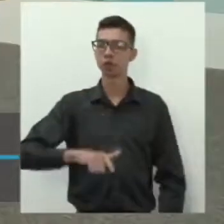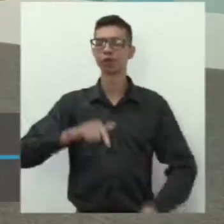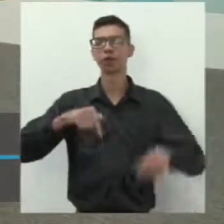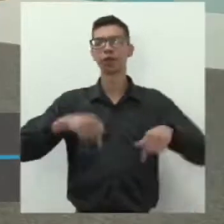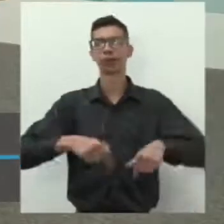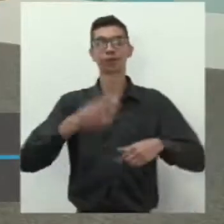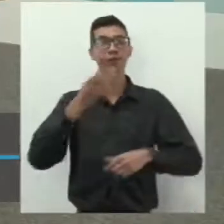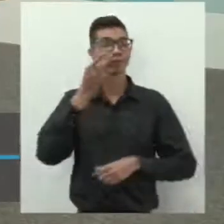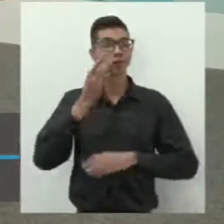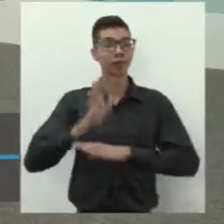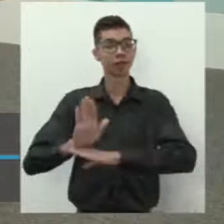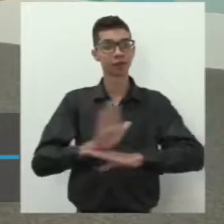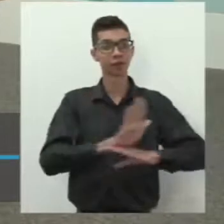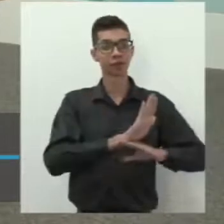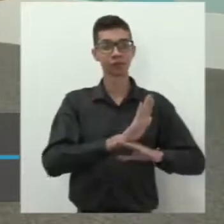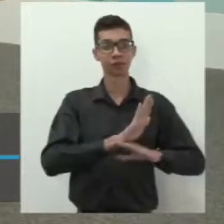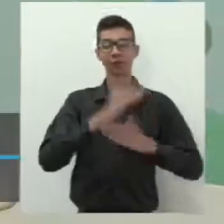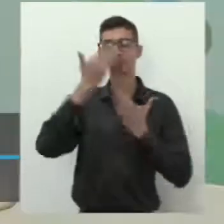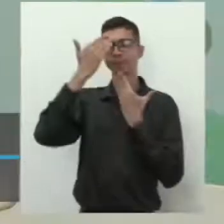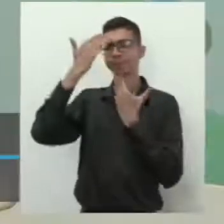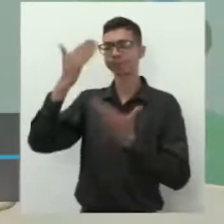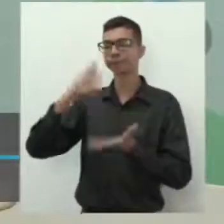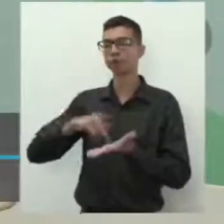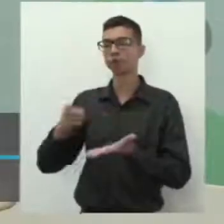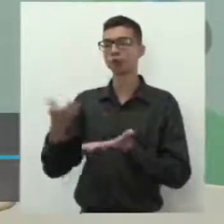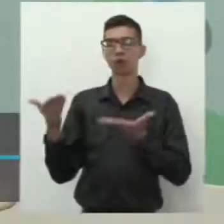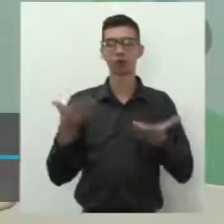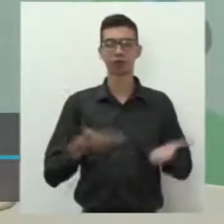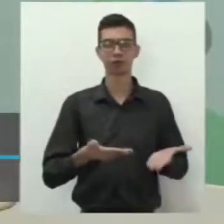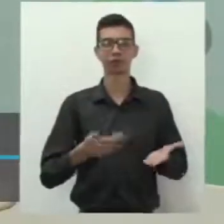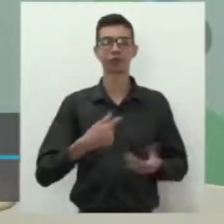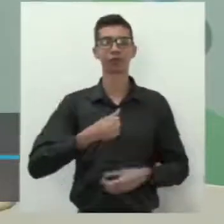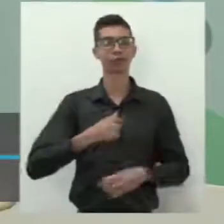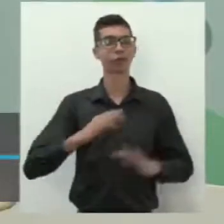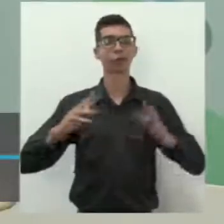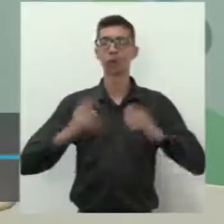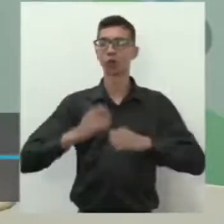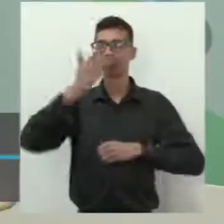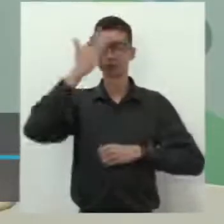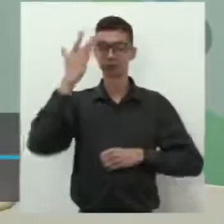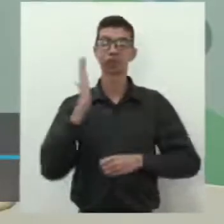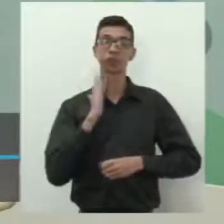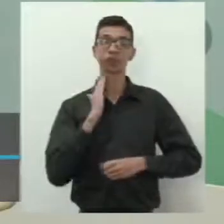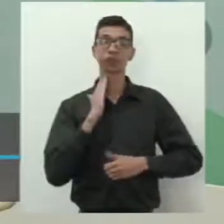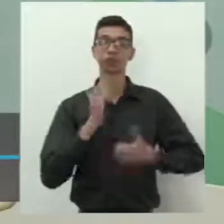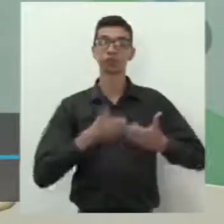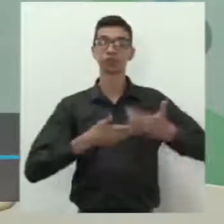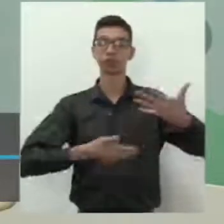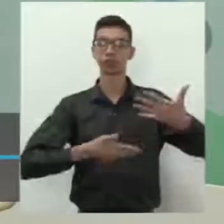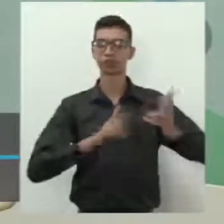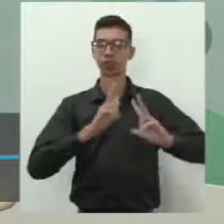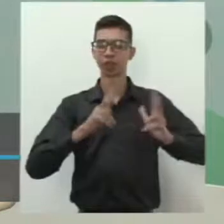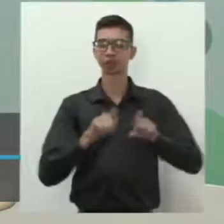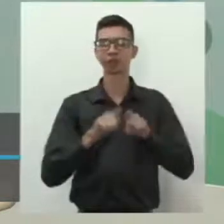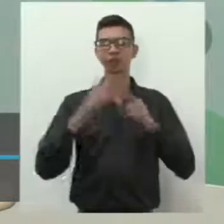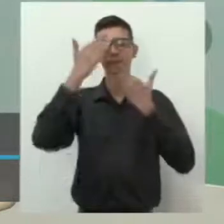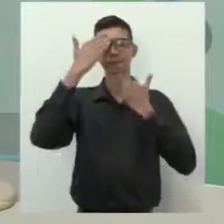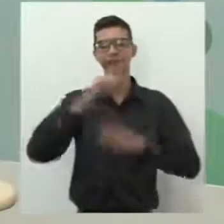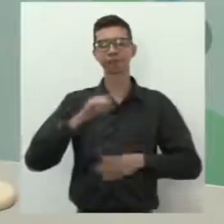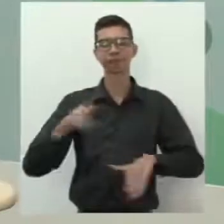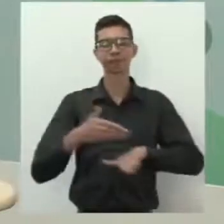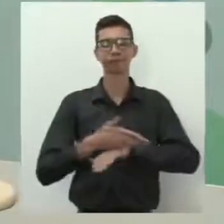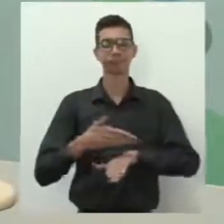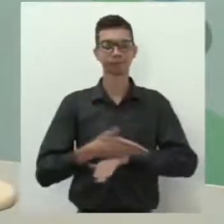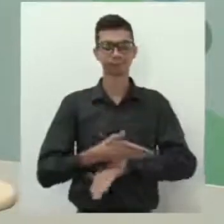Agradeço mais uma vez, Fernando, você está super convidado por mim, por todo mundo aqui do chat. Legal. E agradeço vocês também pela participação, tá